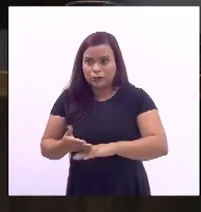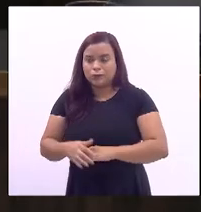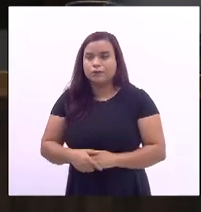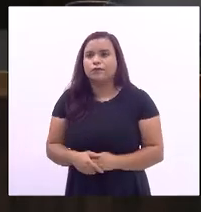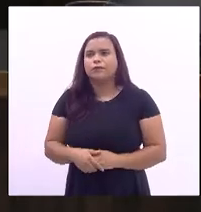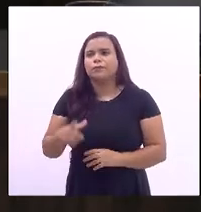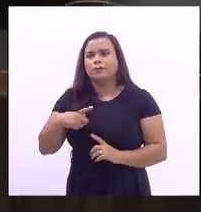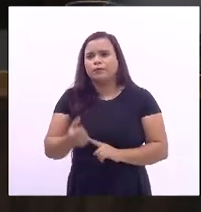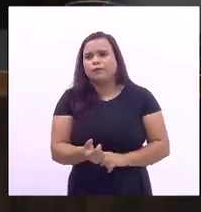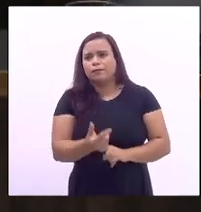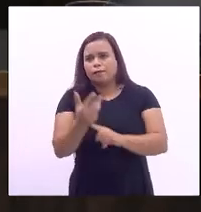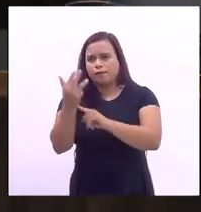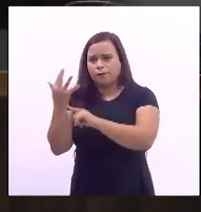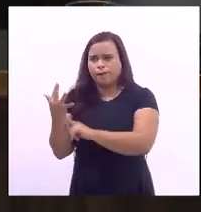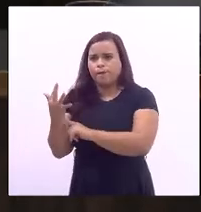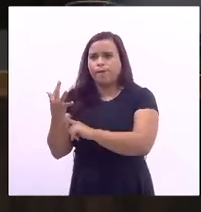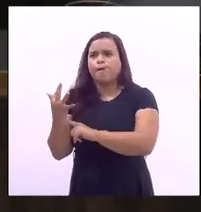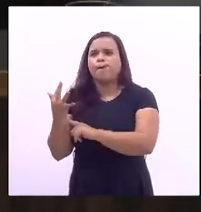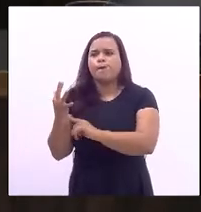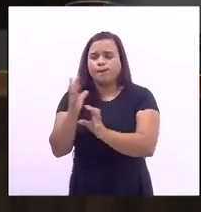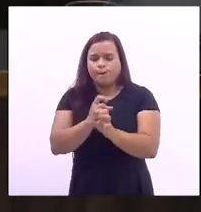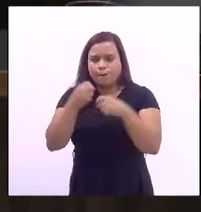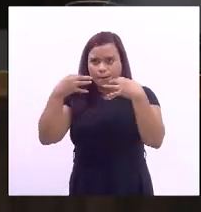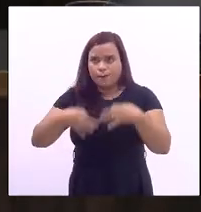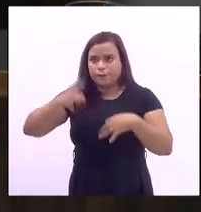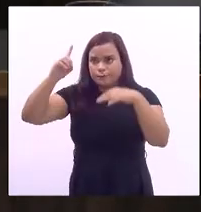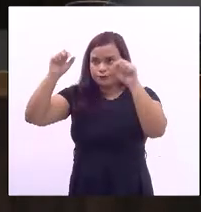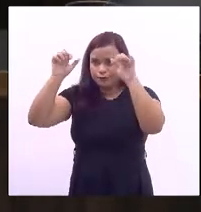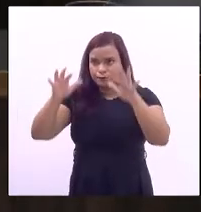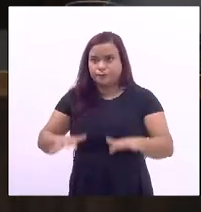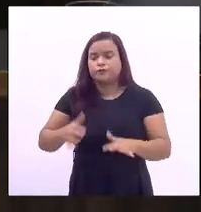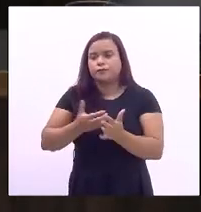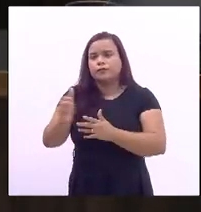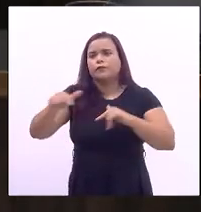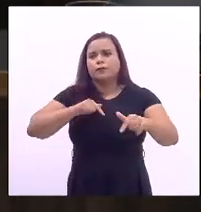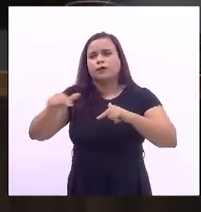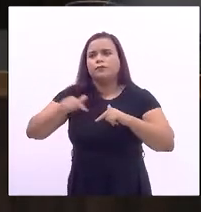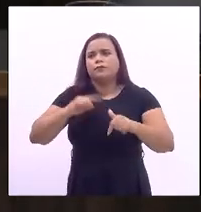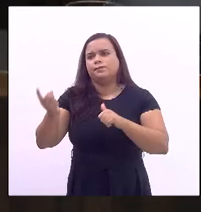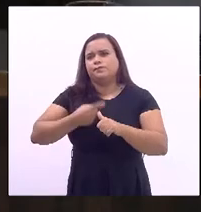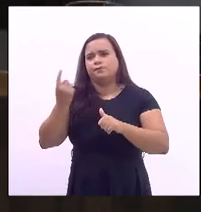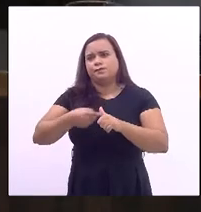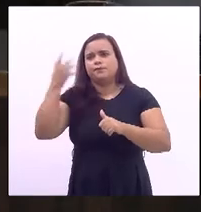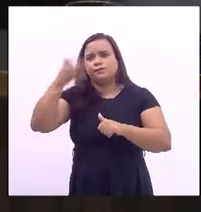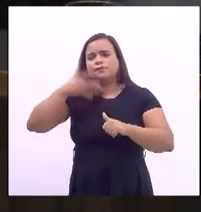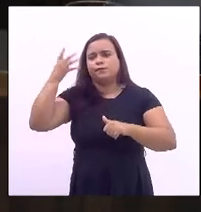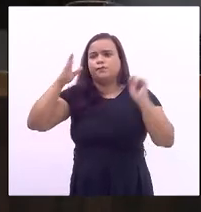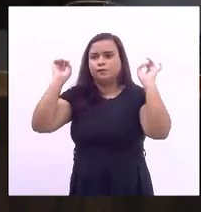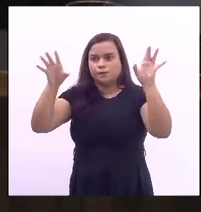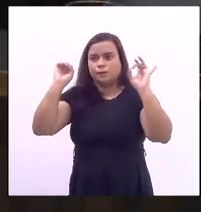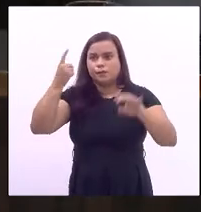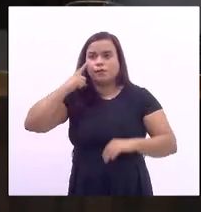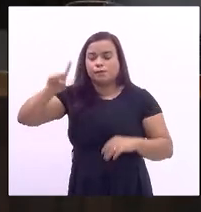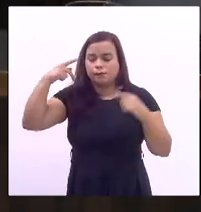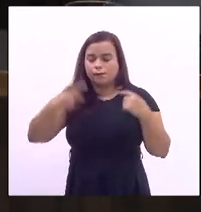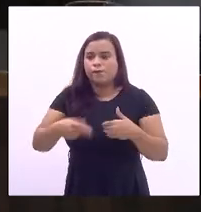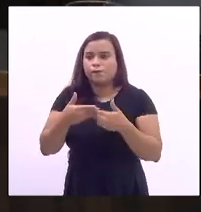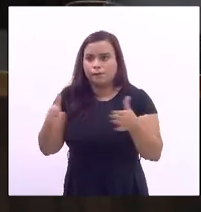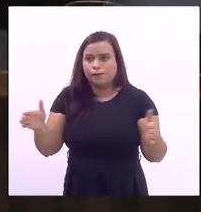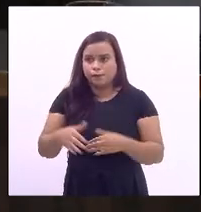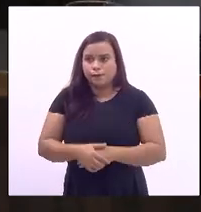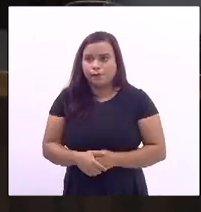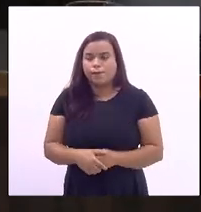havendo número legal e sobre a proteção de Deus ele sempre nosso trabalho está aberta primeira sessão extraordinária do dia